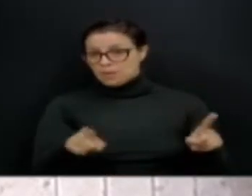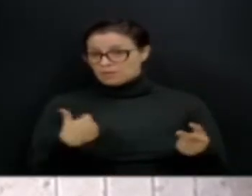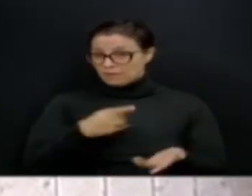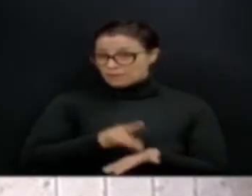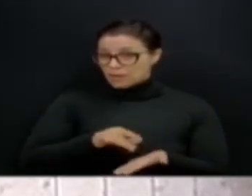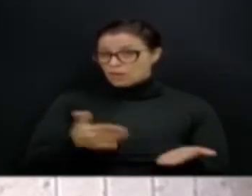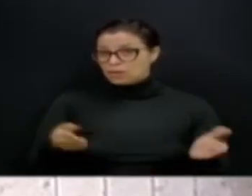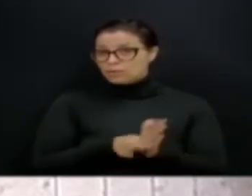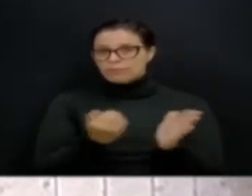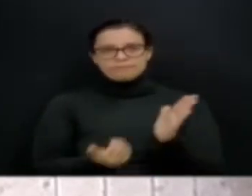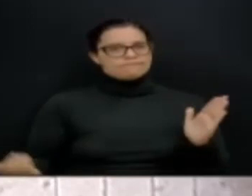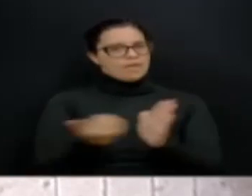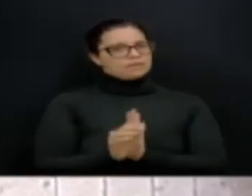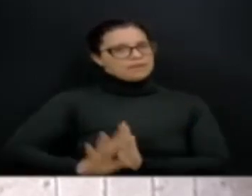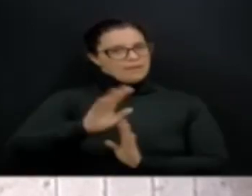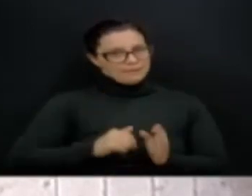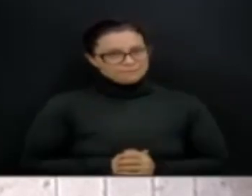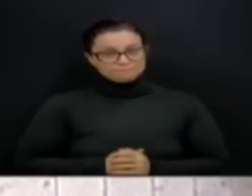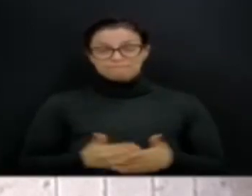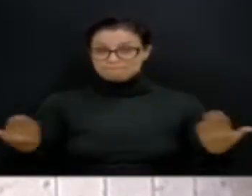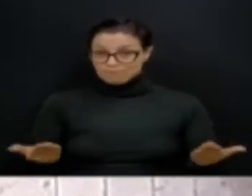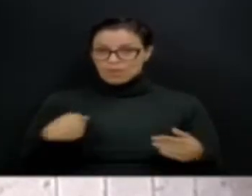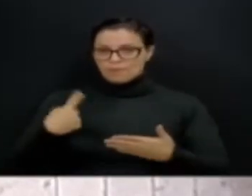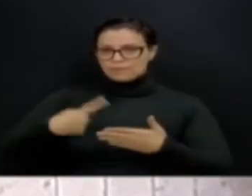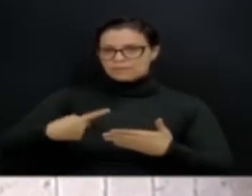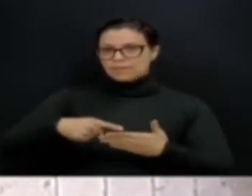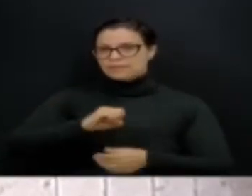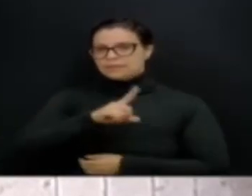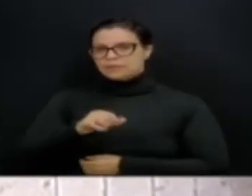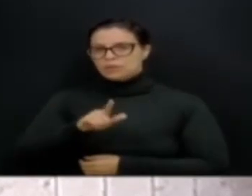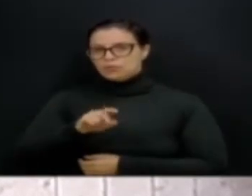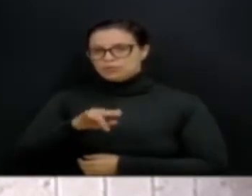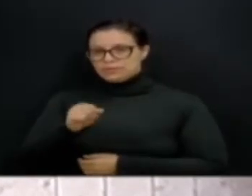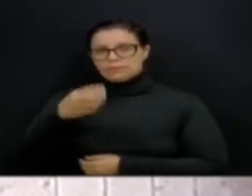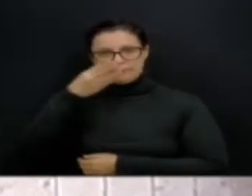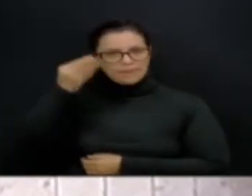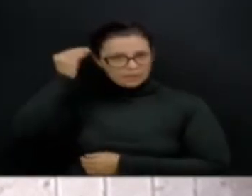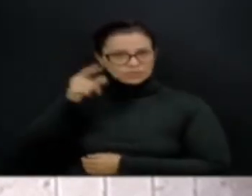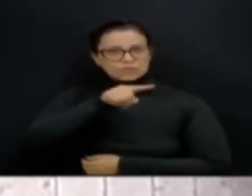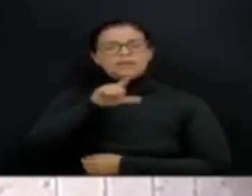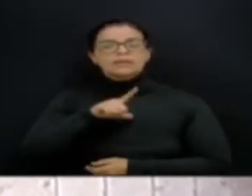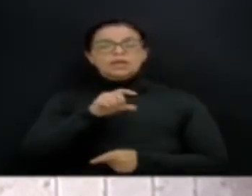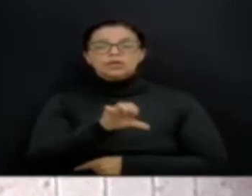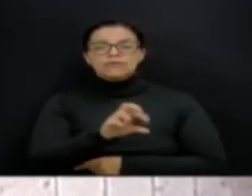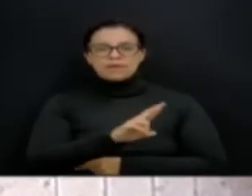realidade é que ele vai ficar mais caro. A Praça de São Luís do Purunã, deputado Márcio Nunes, era